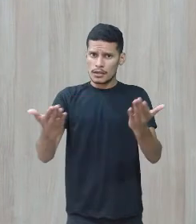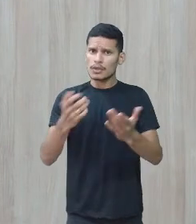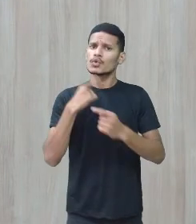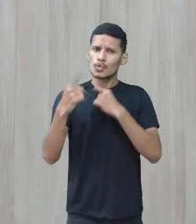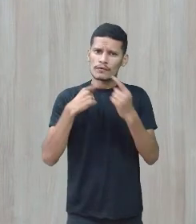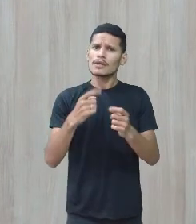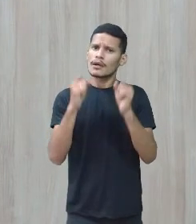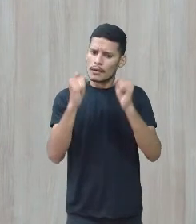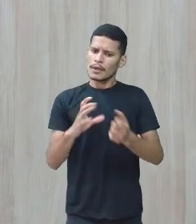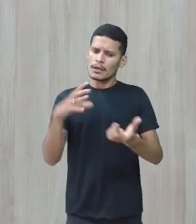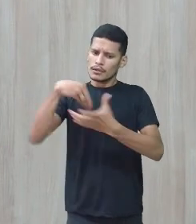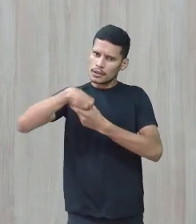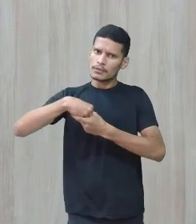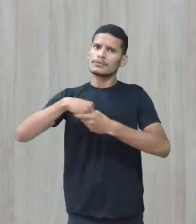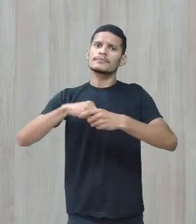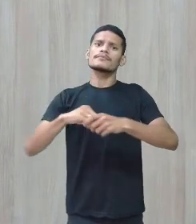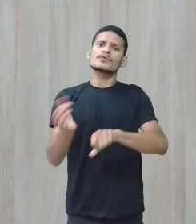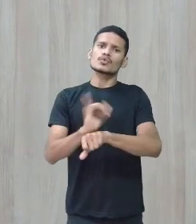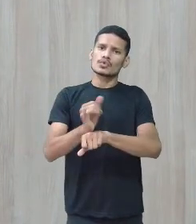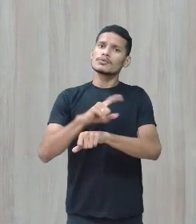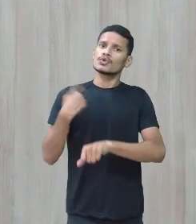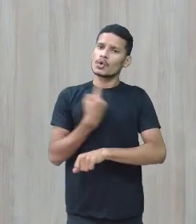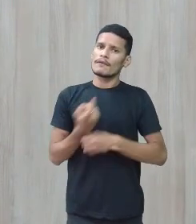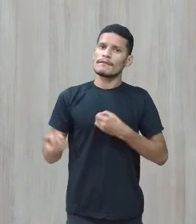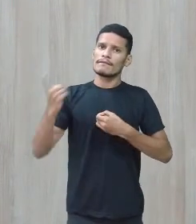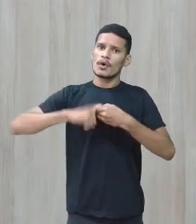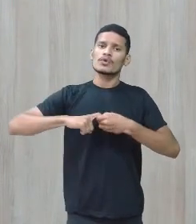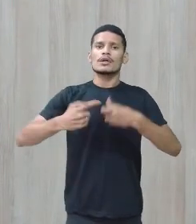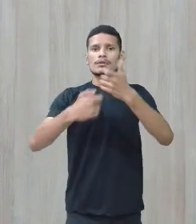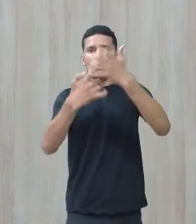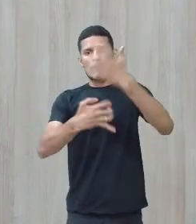lá no YouTube mais tarde pra gente, que depois a gente vem aqui